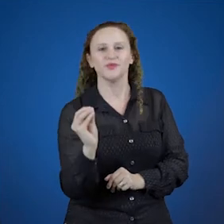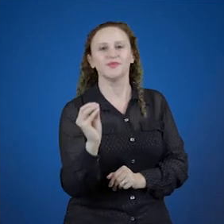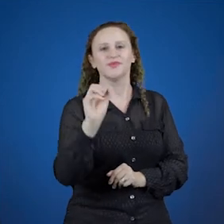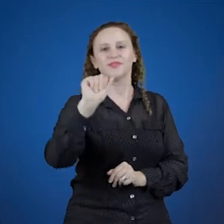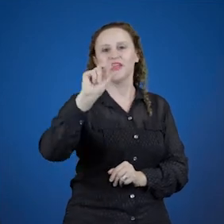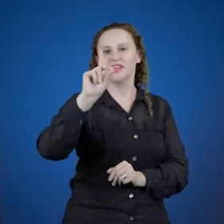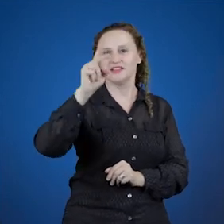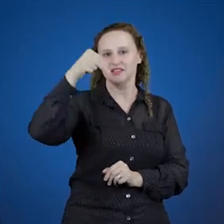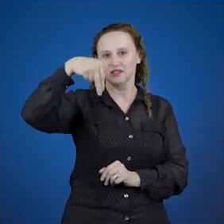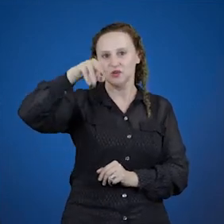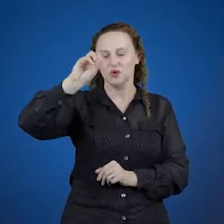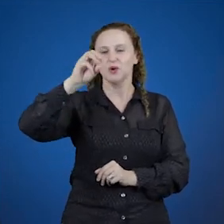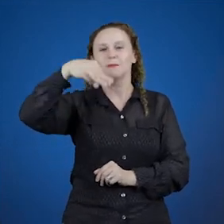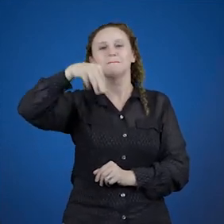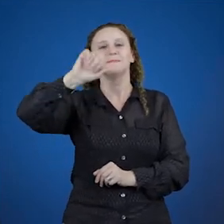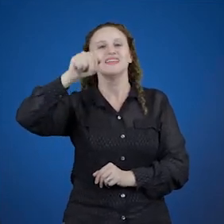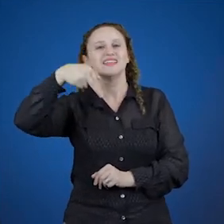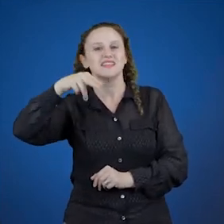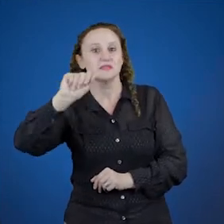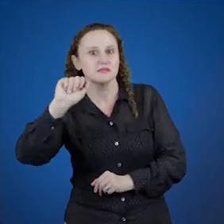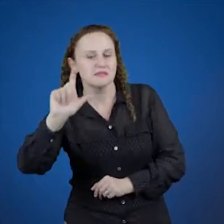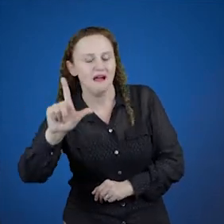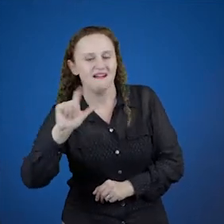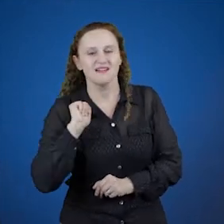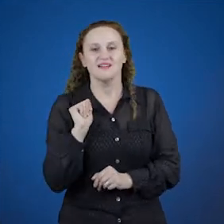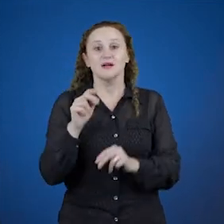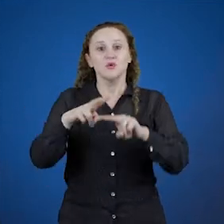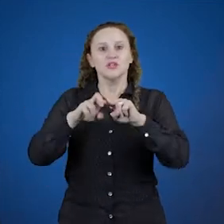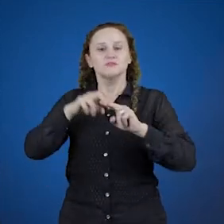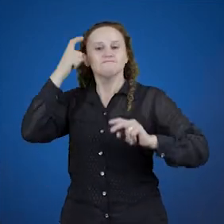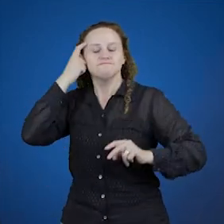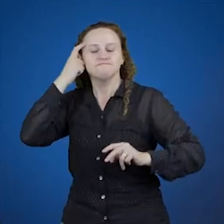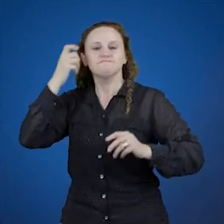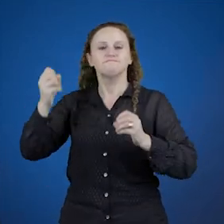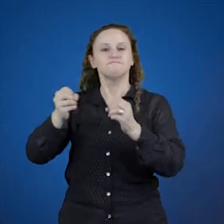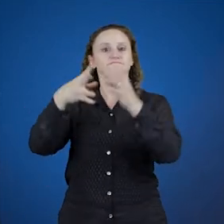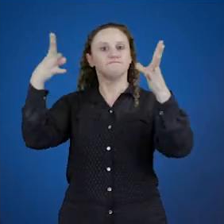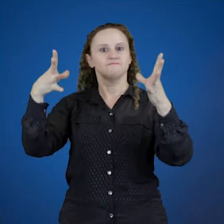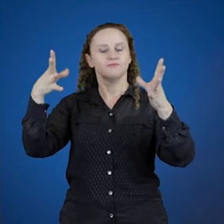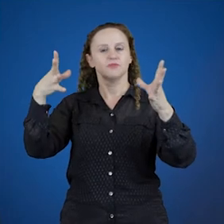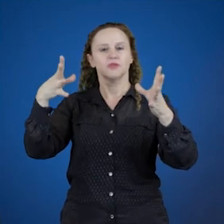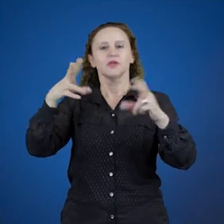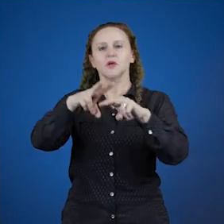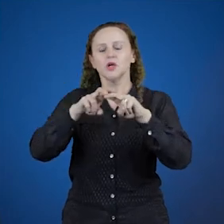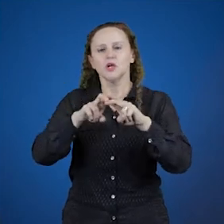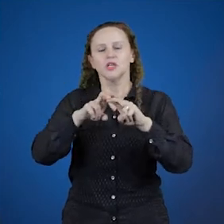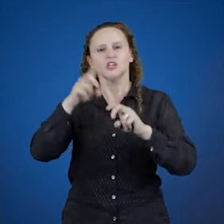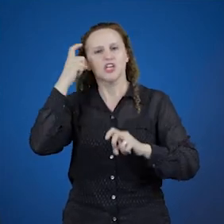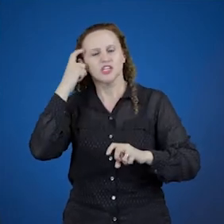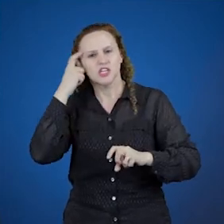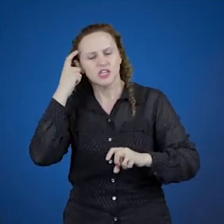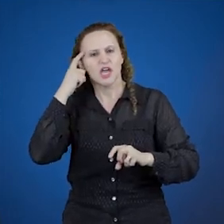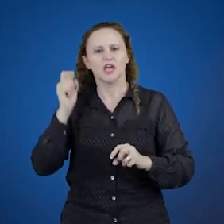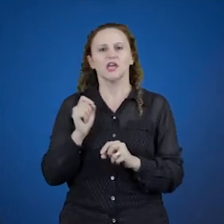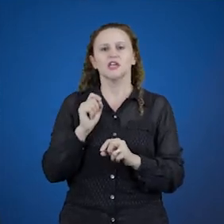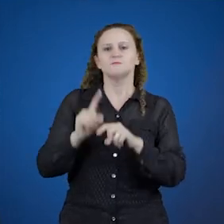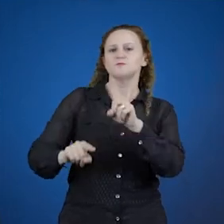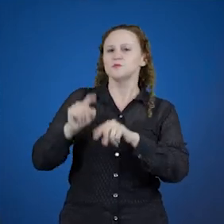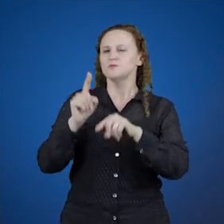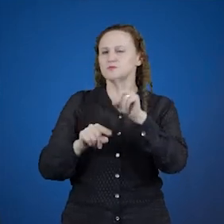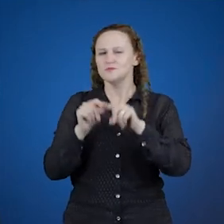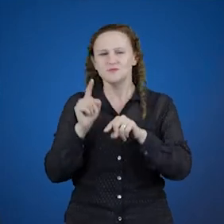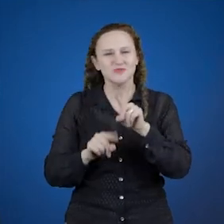restringe essa ideia de brilho uma outra função que a palavra pode exercer na oração